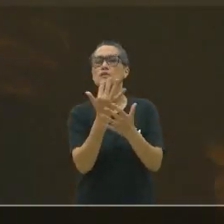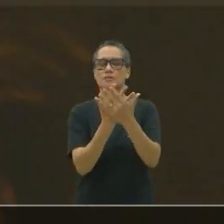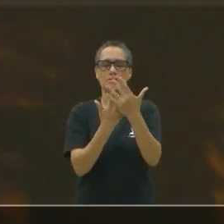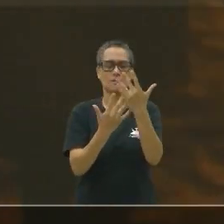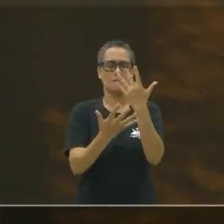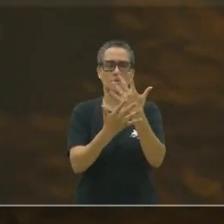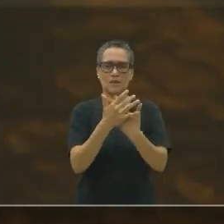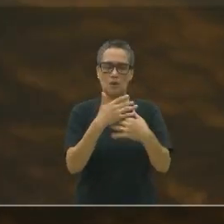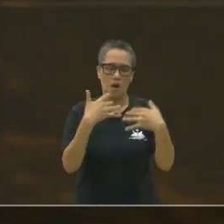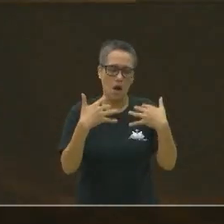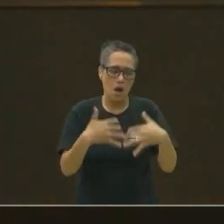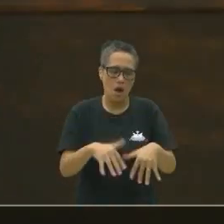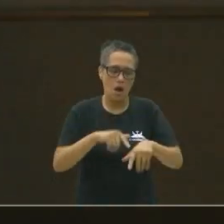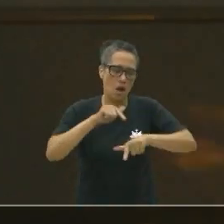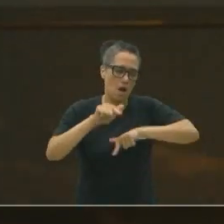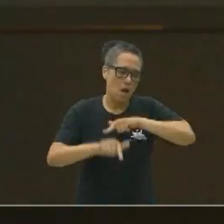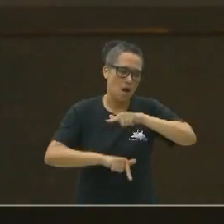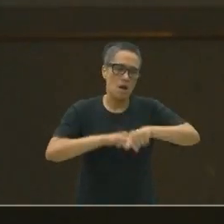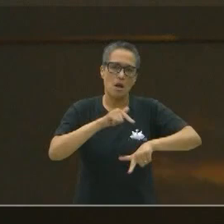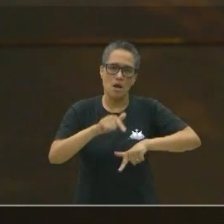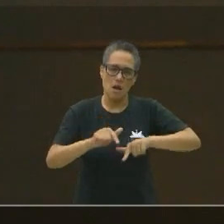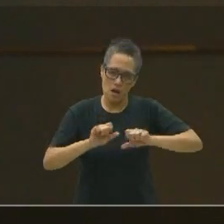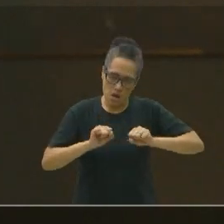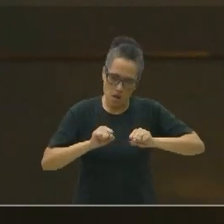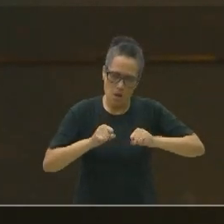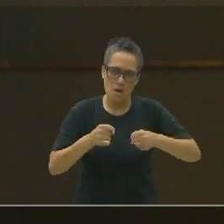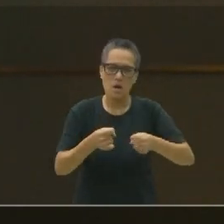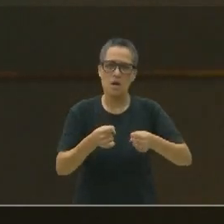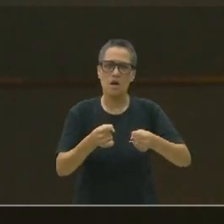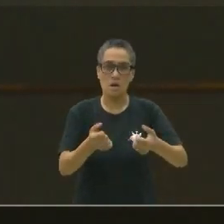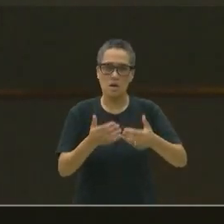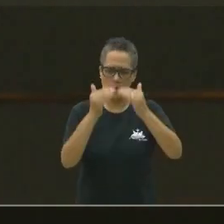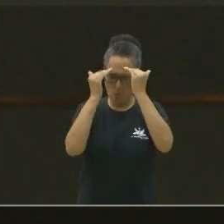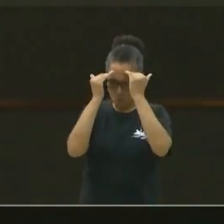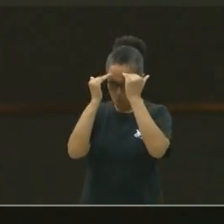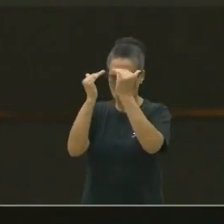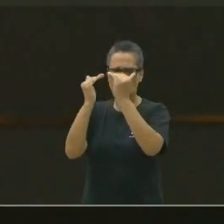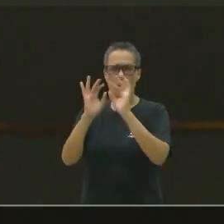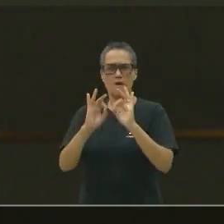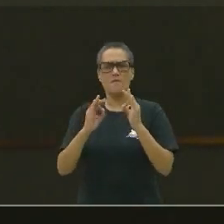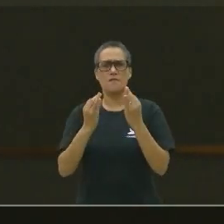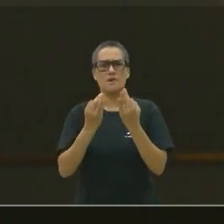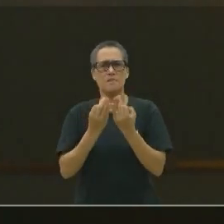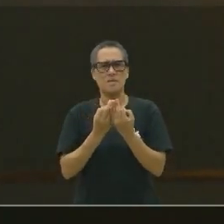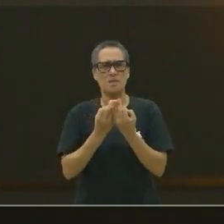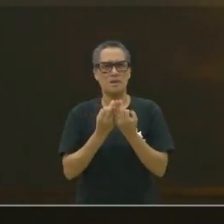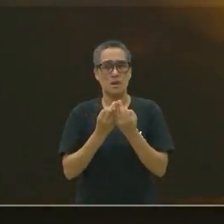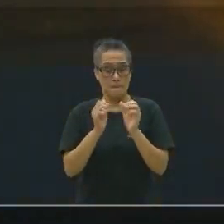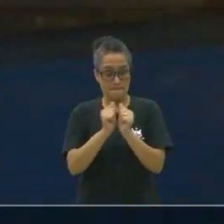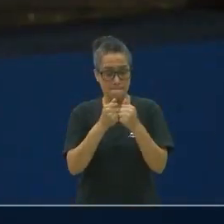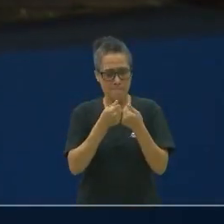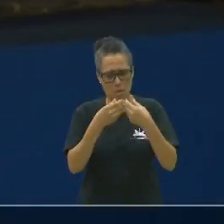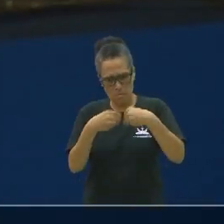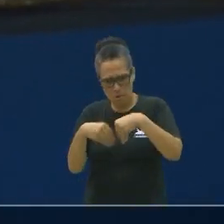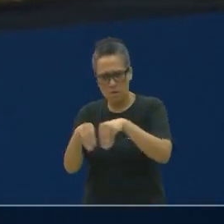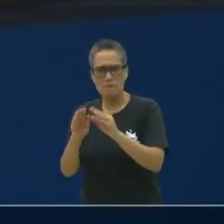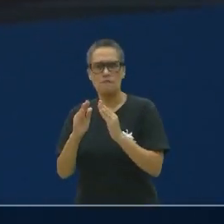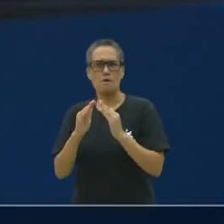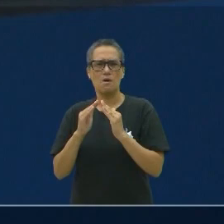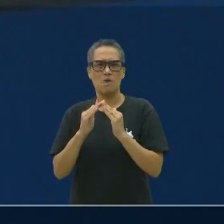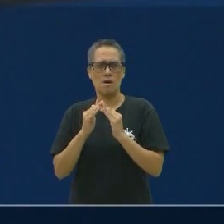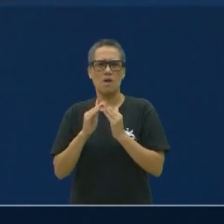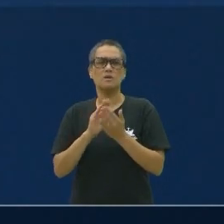calejadas de lutar, de trabalhar, de tentar honrar tua família, de levar o pão para casa. Quantas